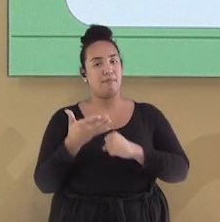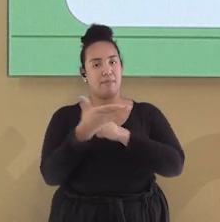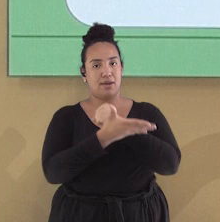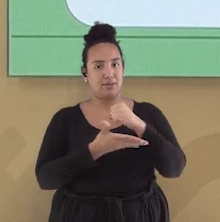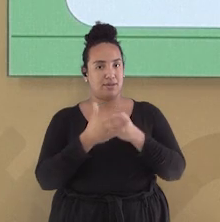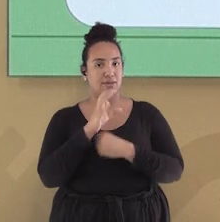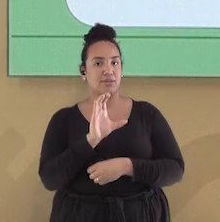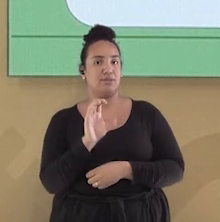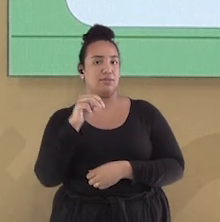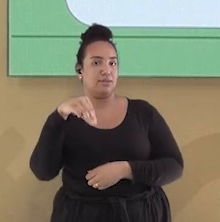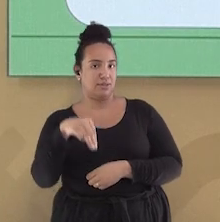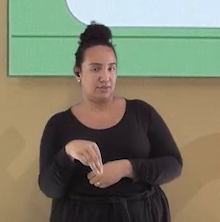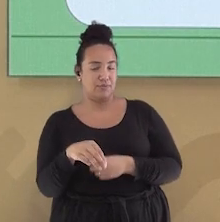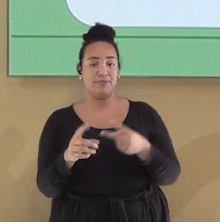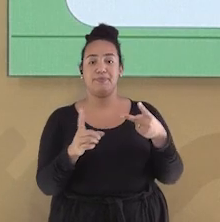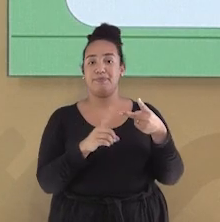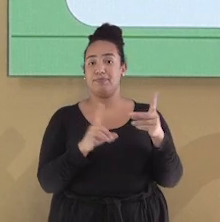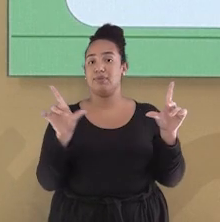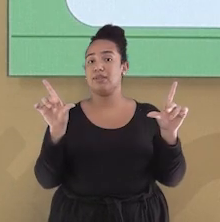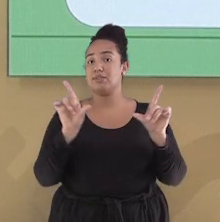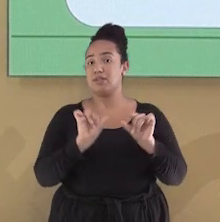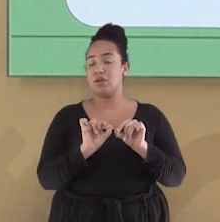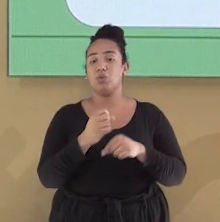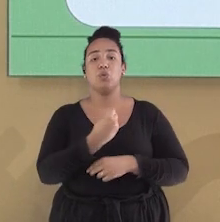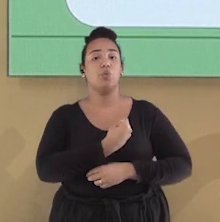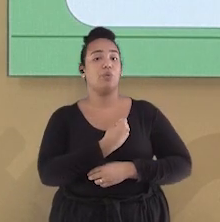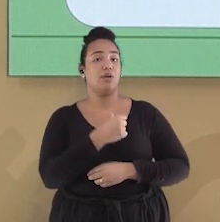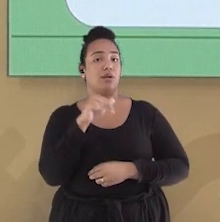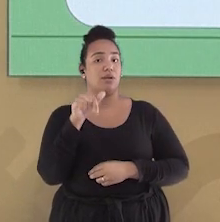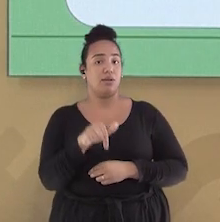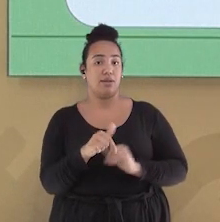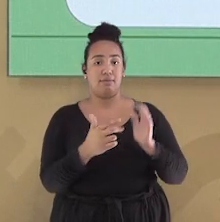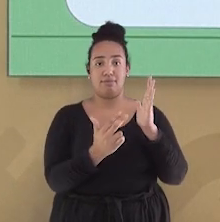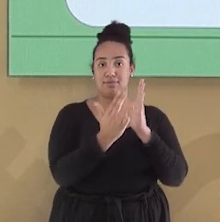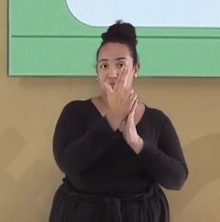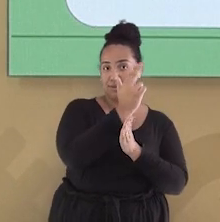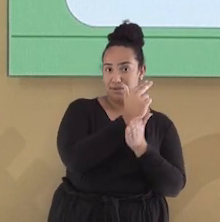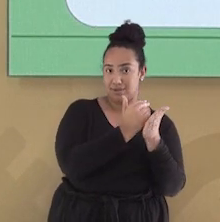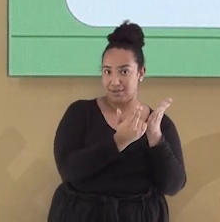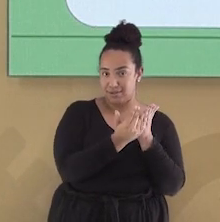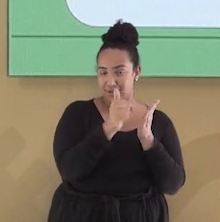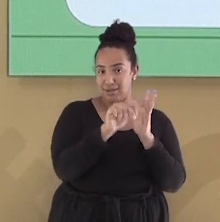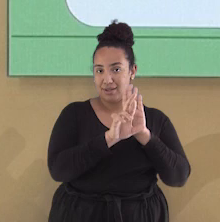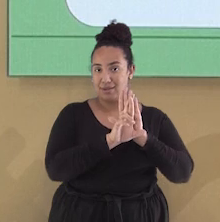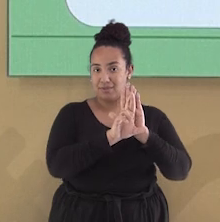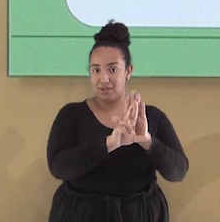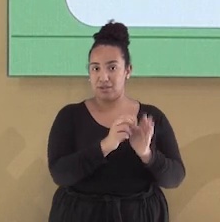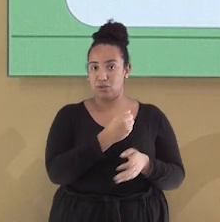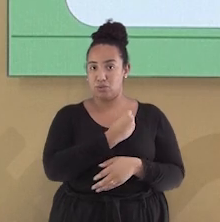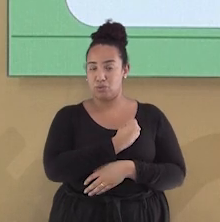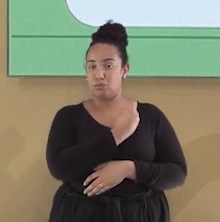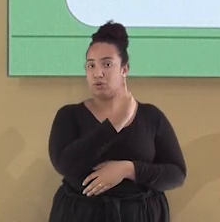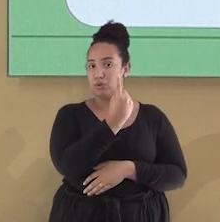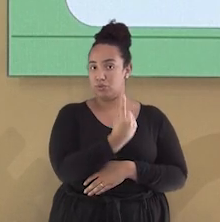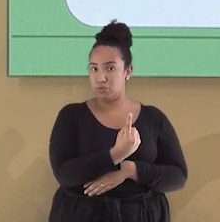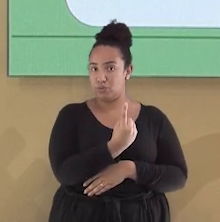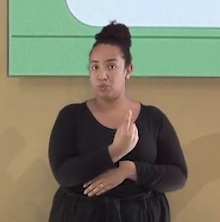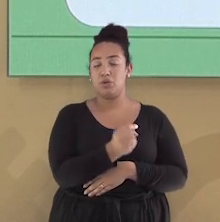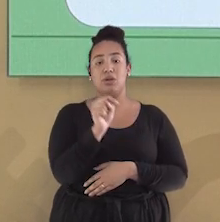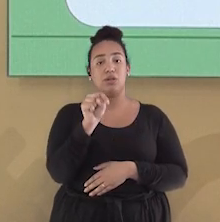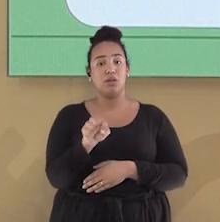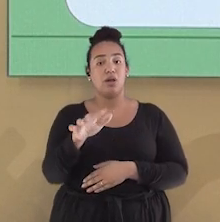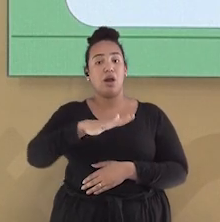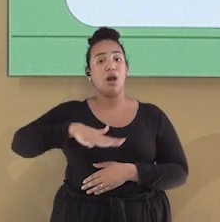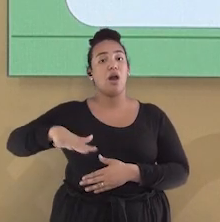em centímetros. Na escala numérica, temos a relação do desenho, representado pelo 1, para o